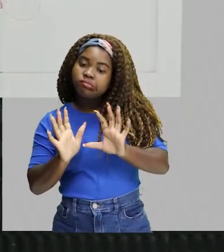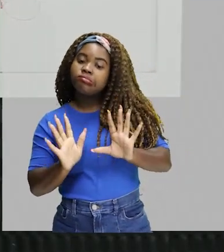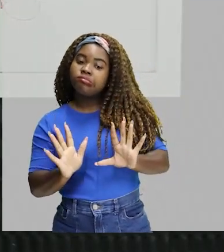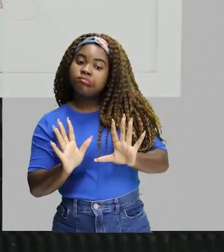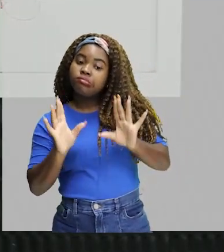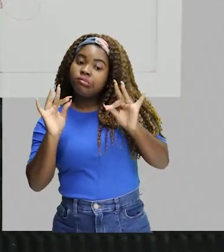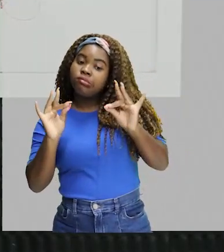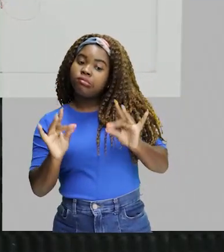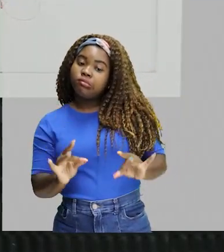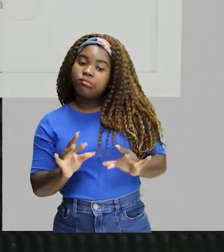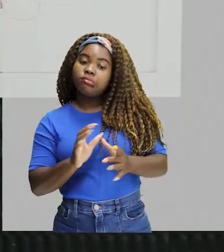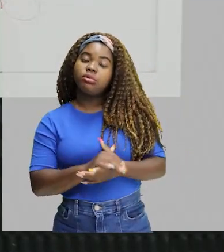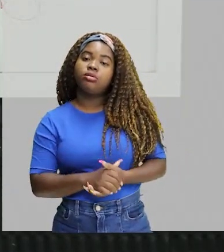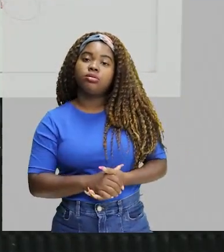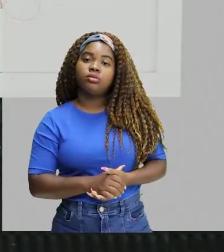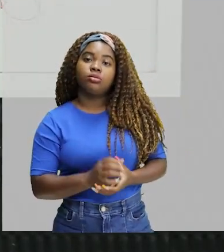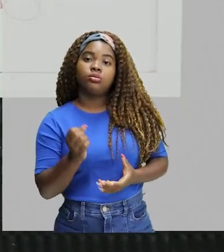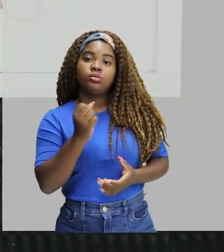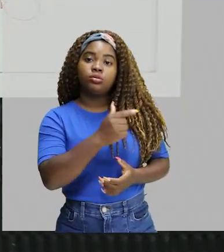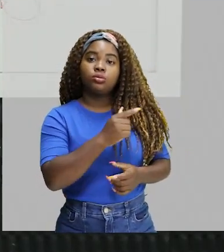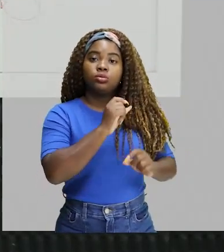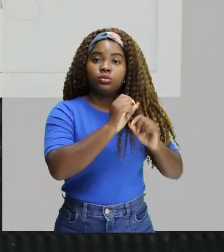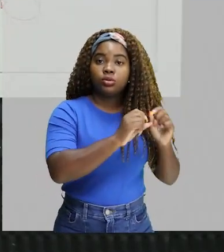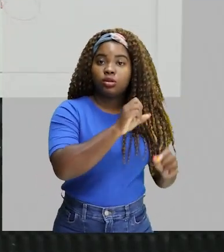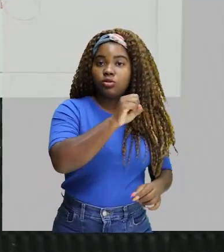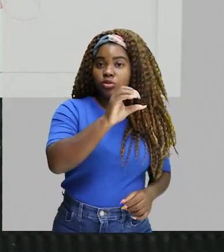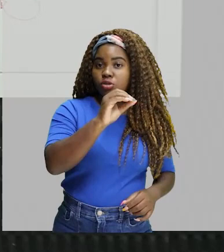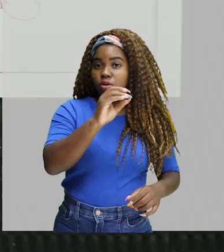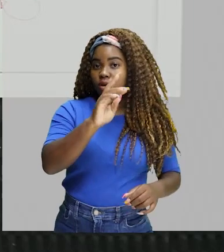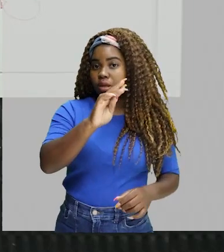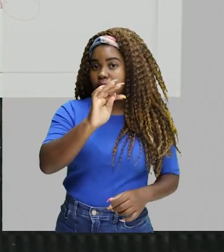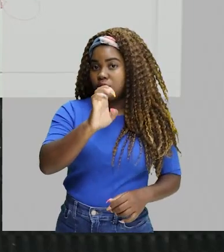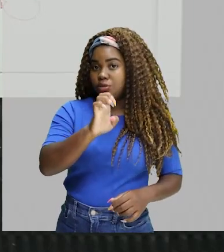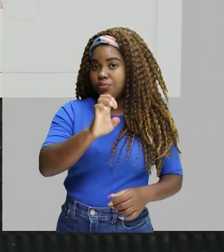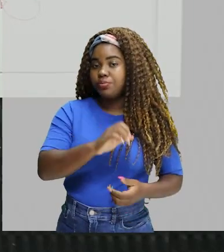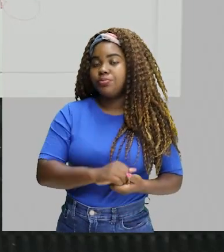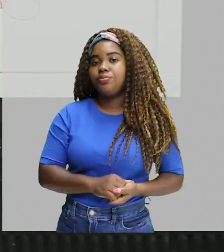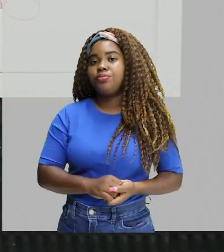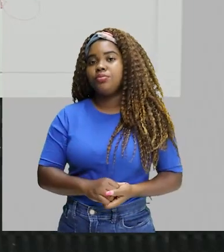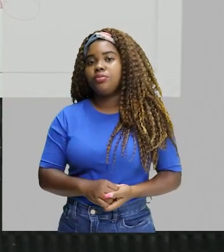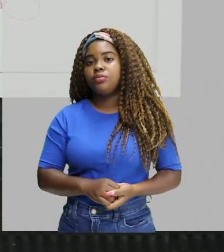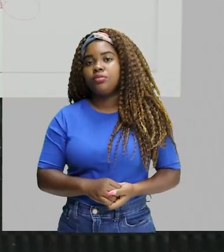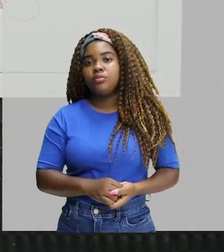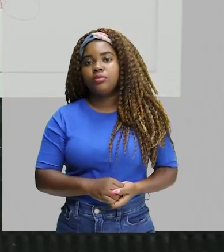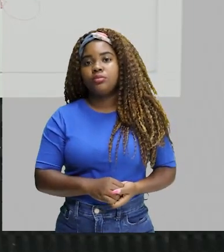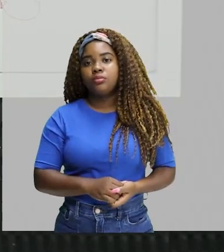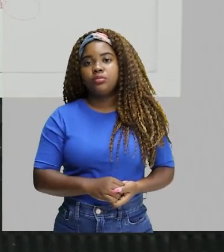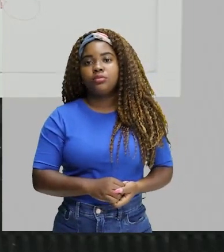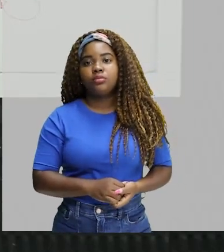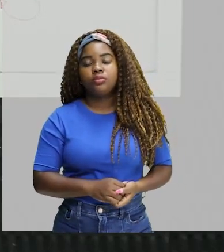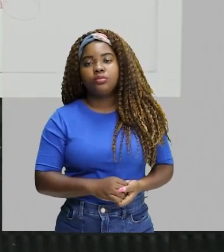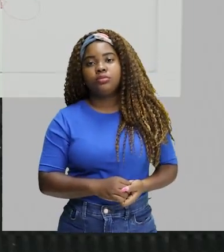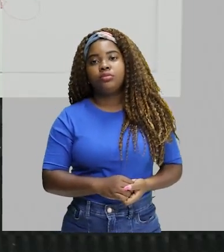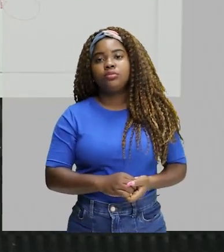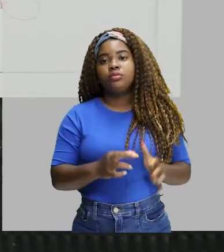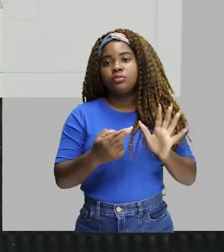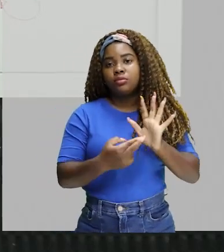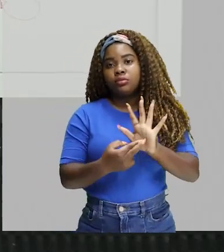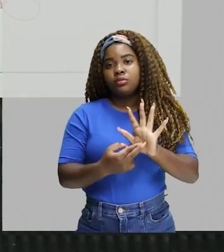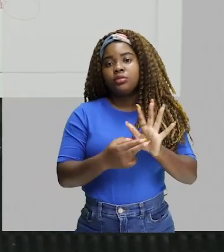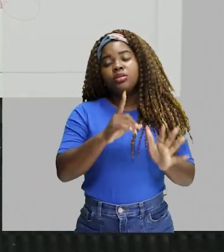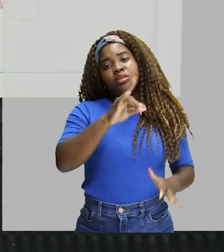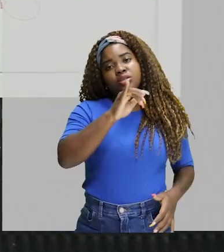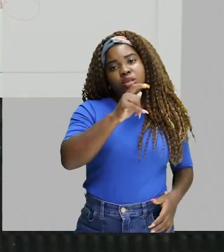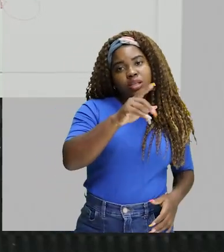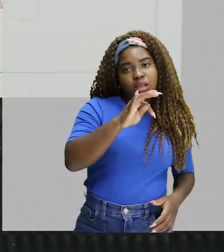mais detalhada do que o próprio Sócrates fará, tá? Então, a referência ao método